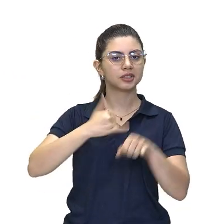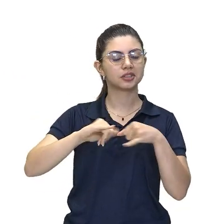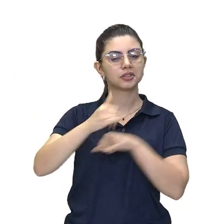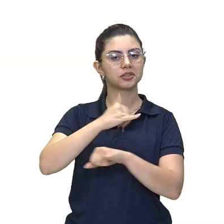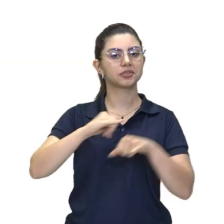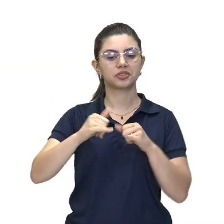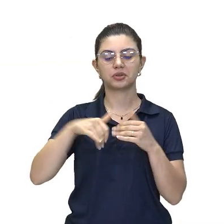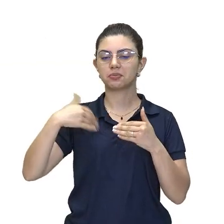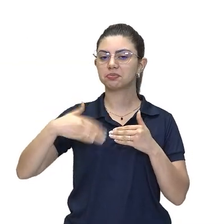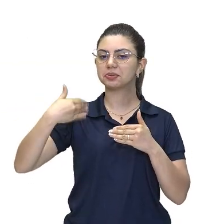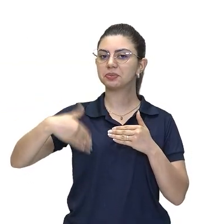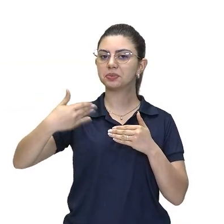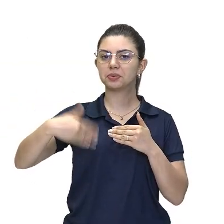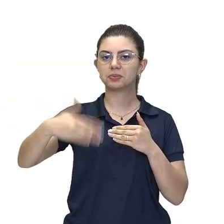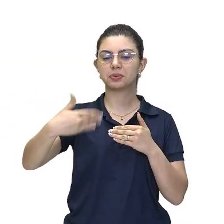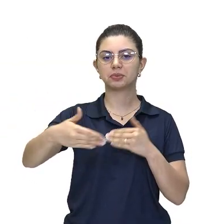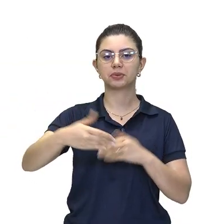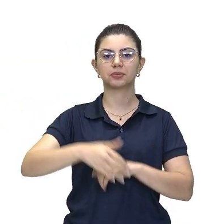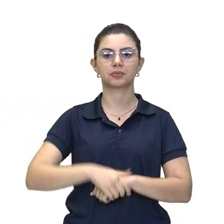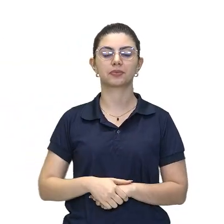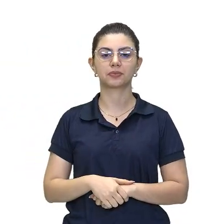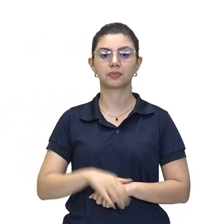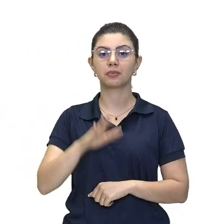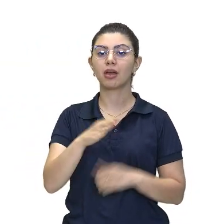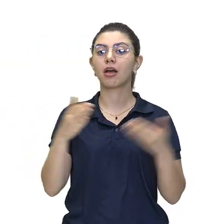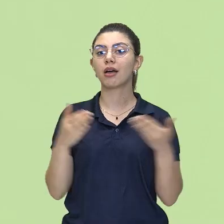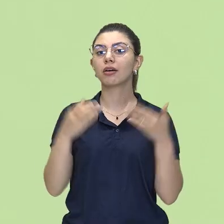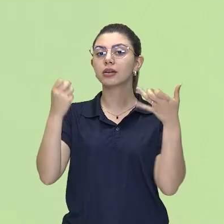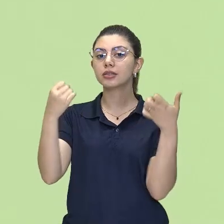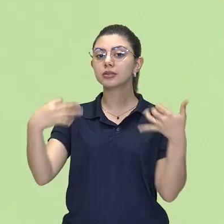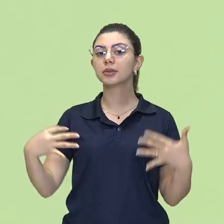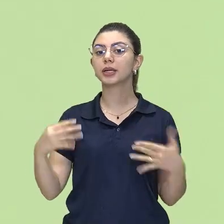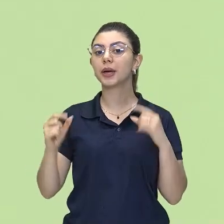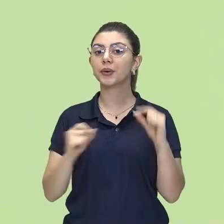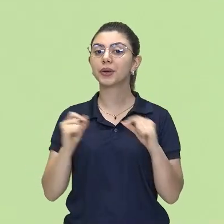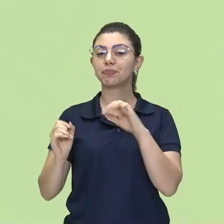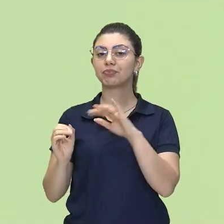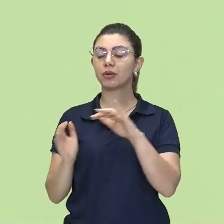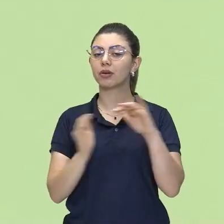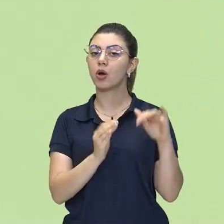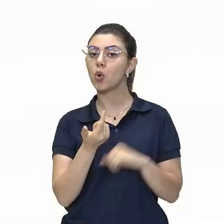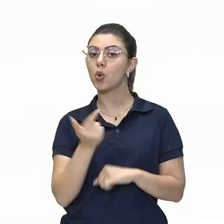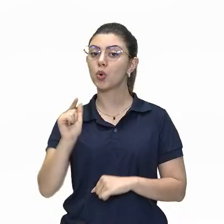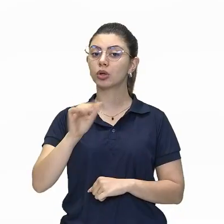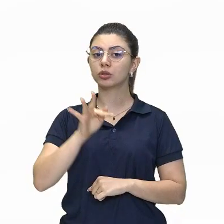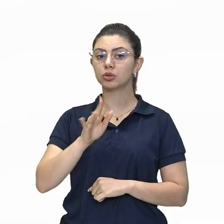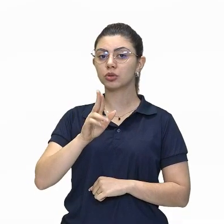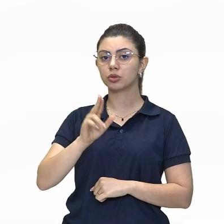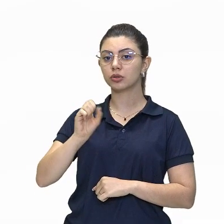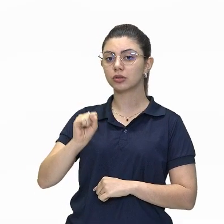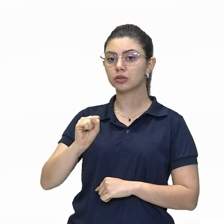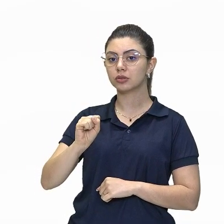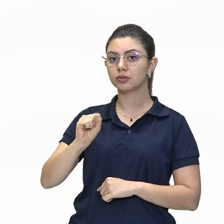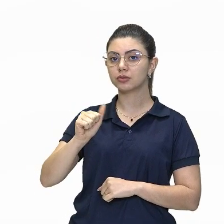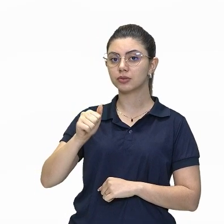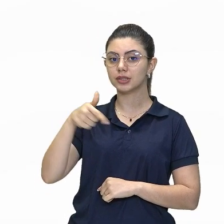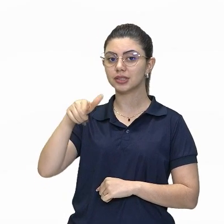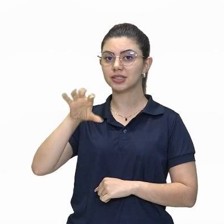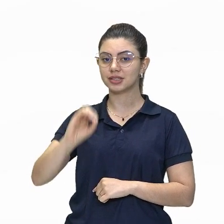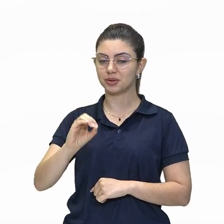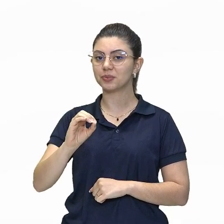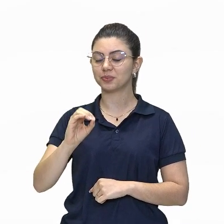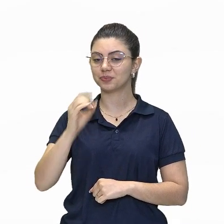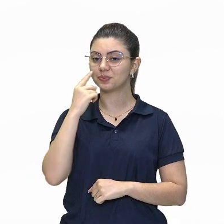em cadeia. Vamos falar agora sobre a fusão nuclear. Falamos muito sobre a fissão,